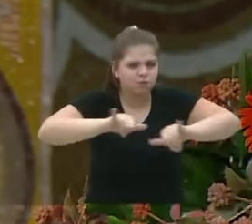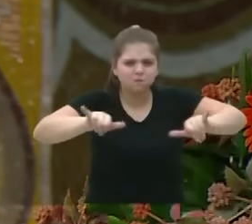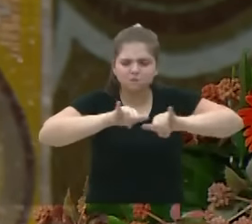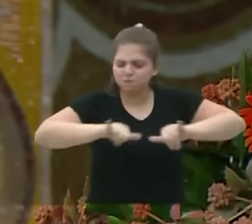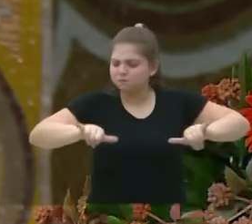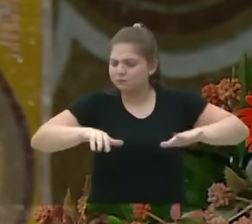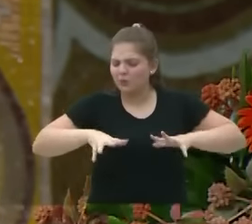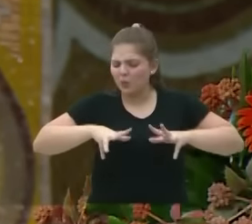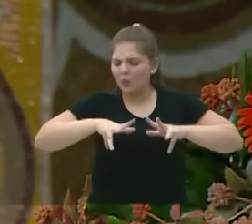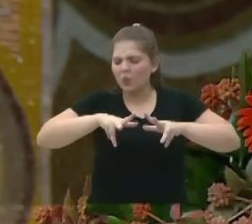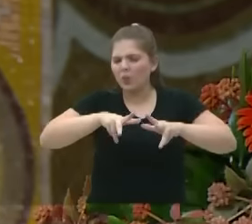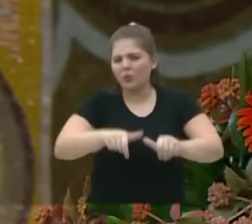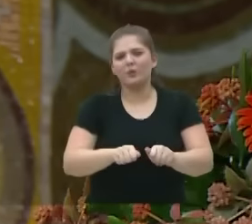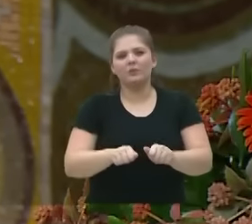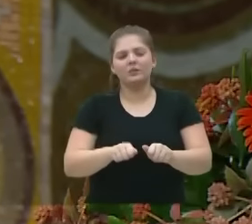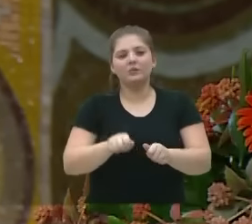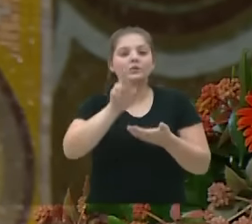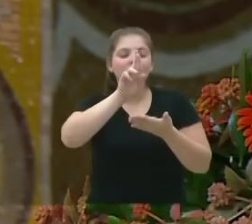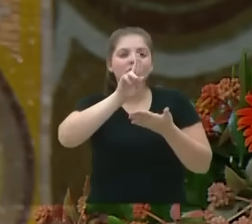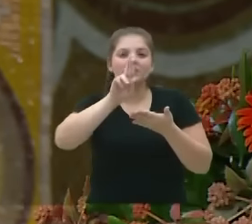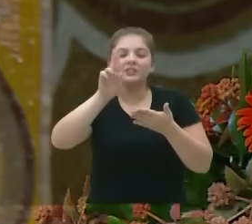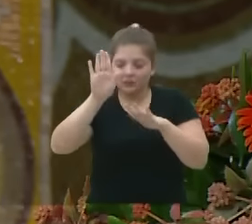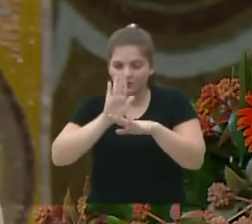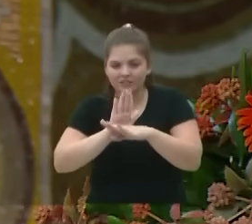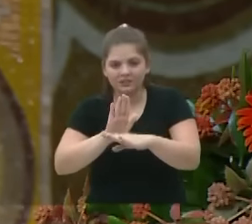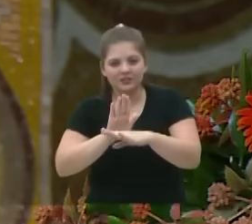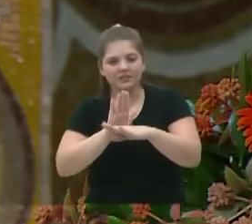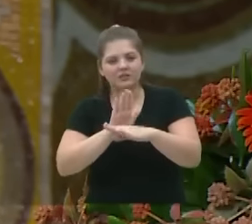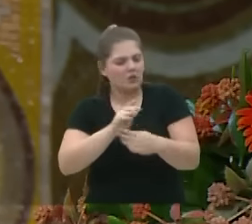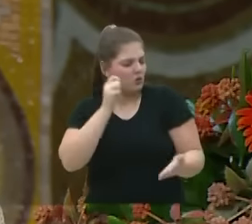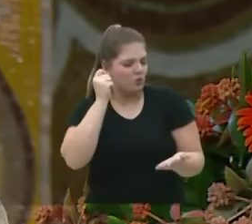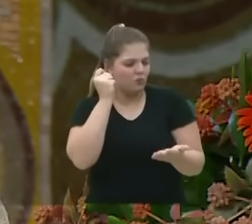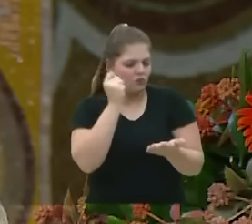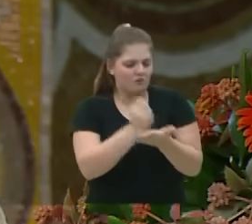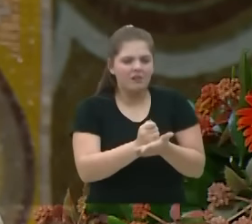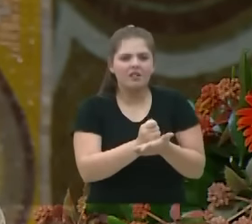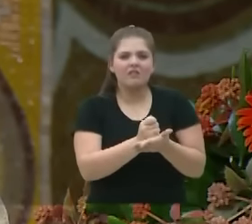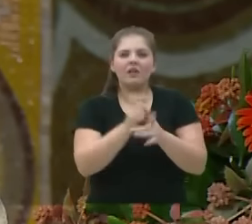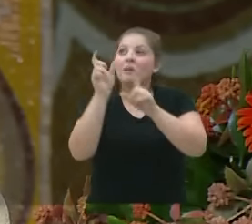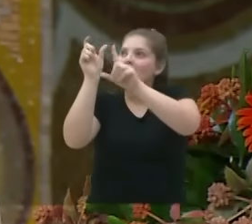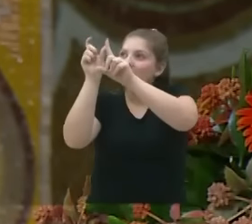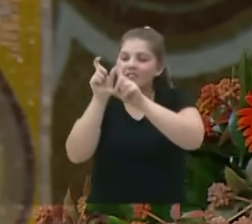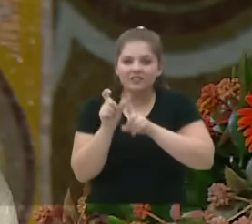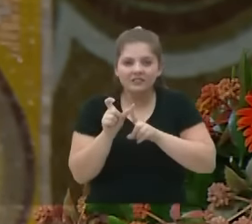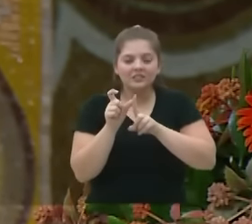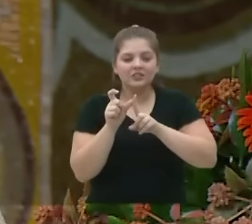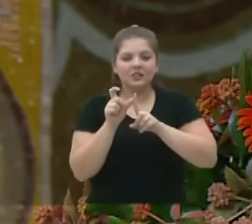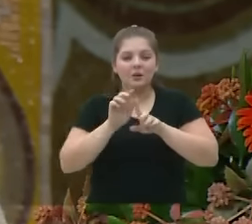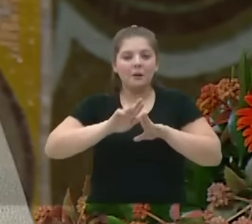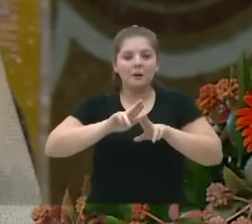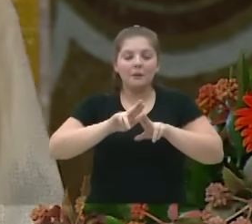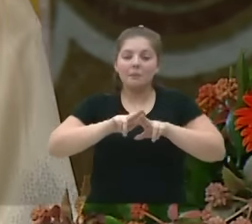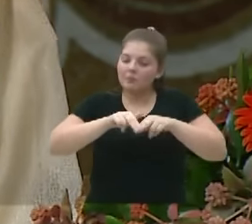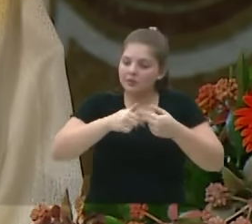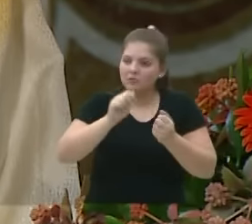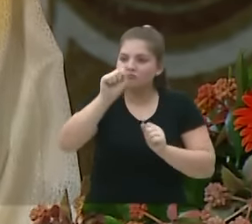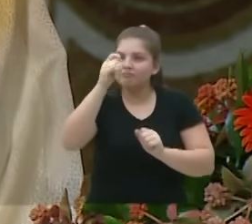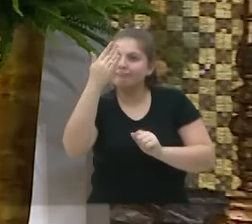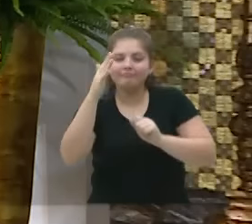parte. O Senhor os ajudava e confirmava a sua palavra por meio de sinais que o